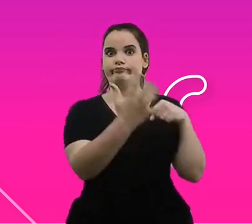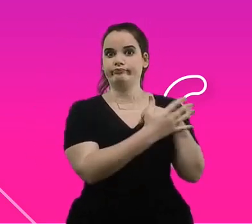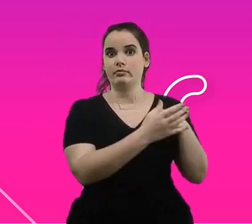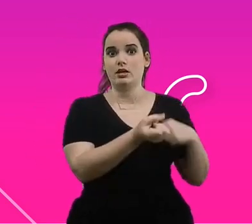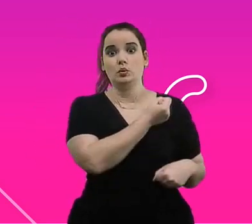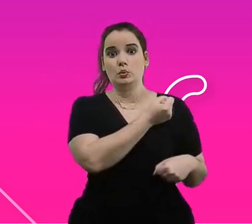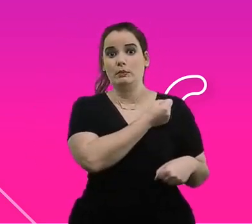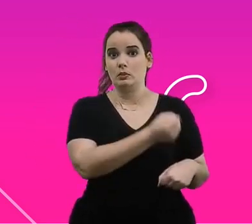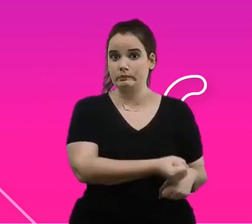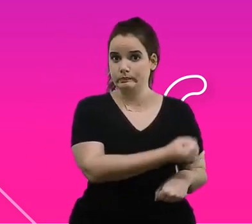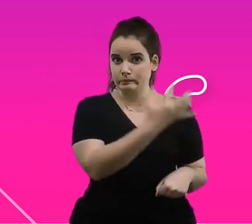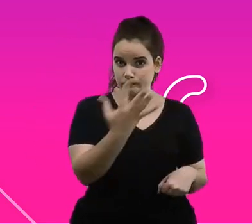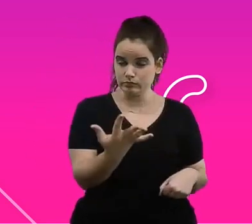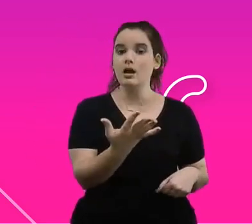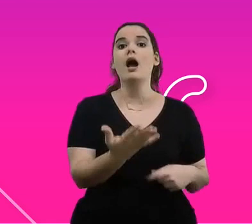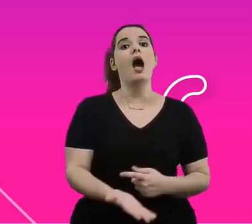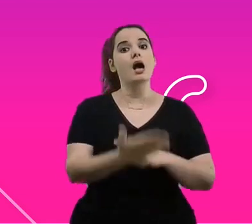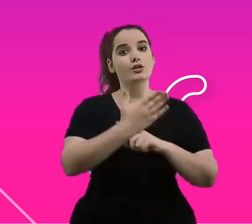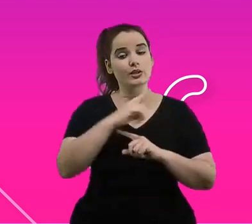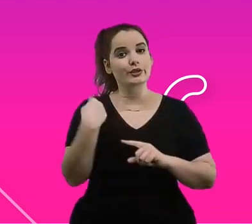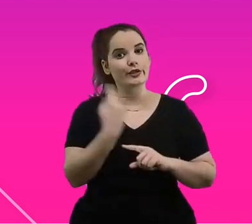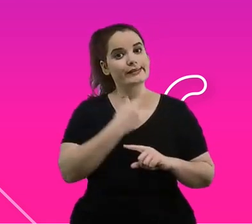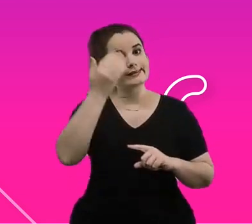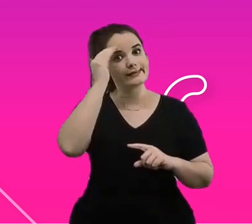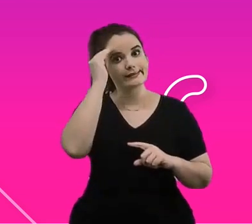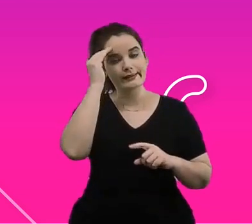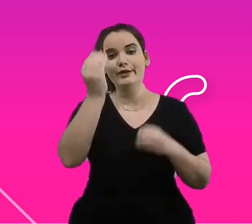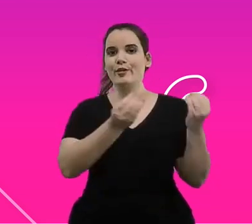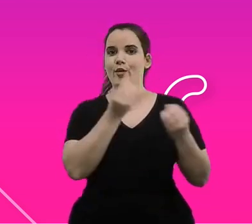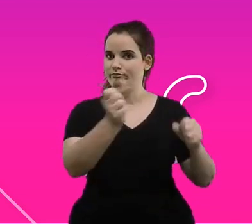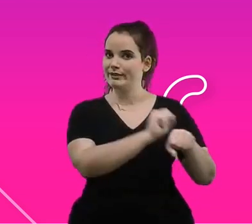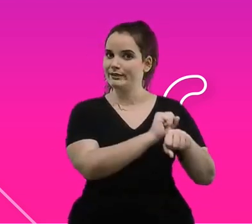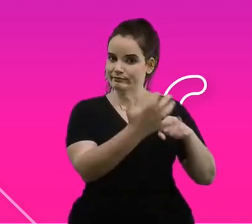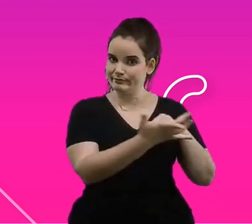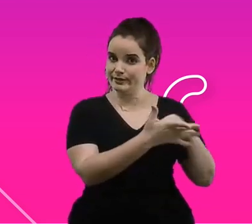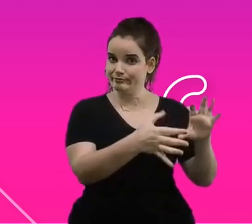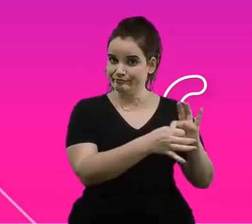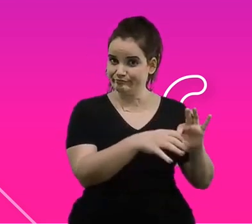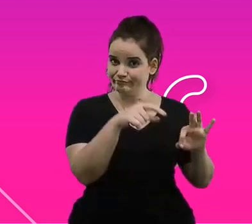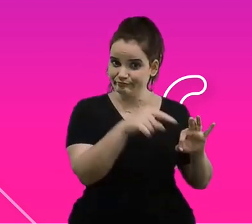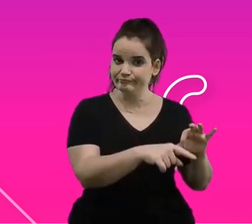Eu estou tentando passar para a segunda, mas não passou. Deixa eu ver.